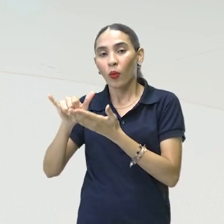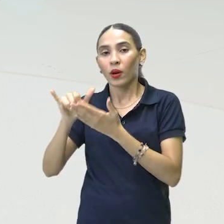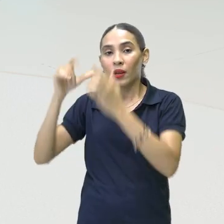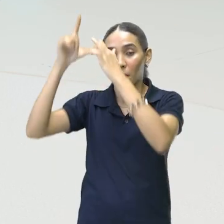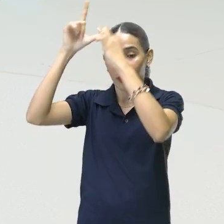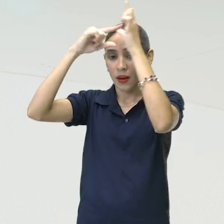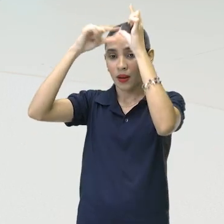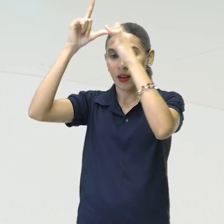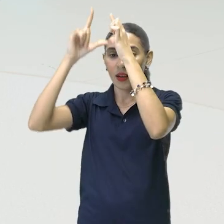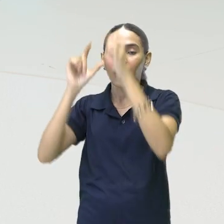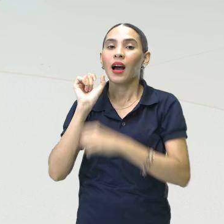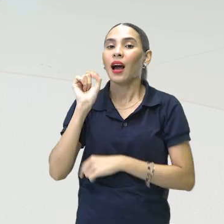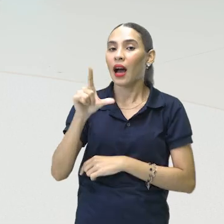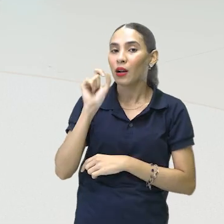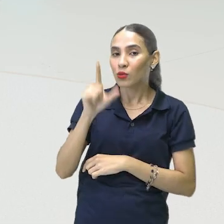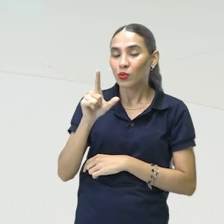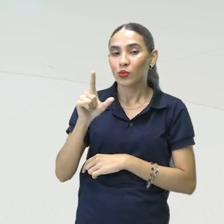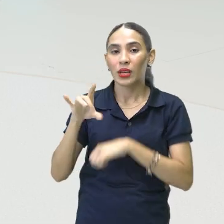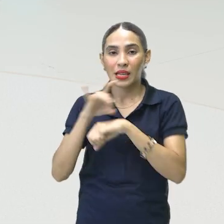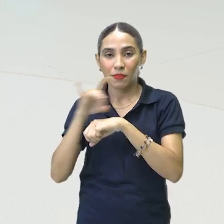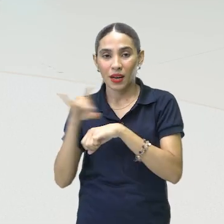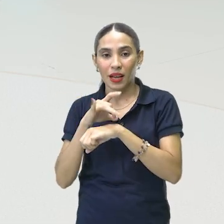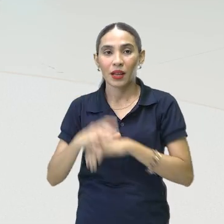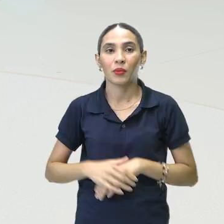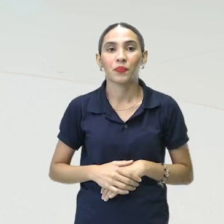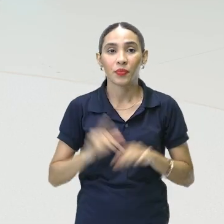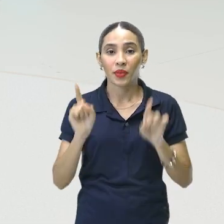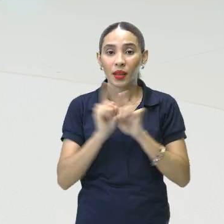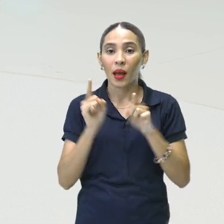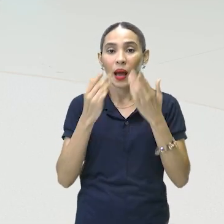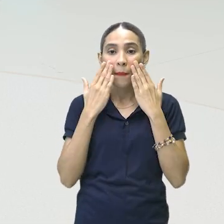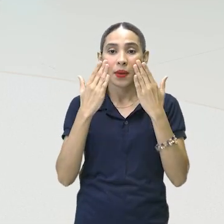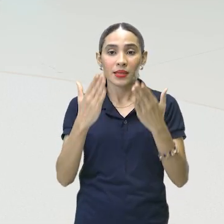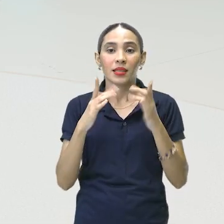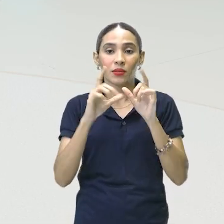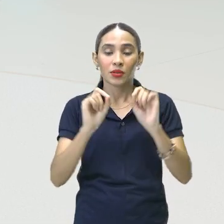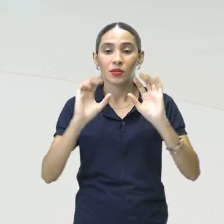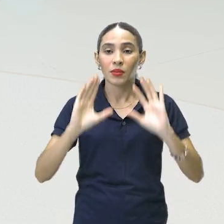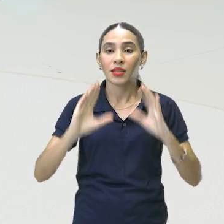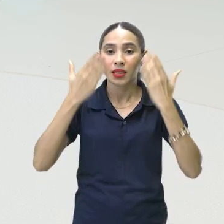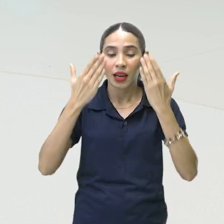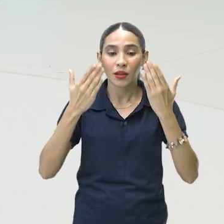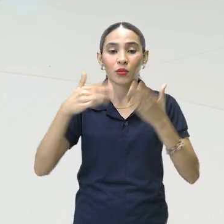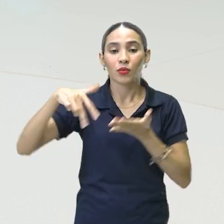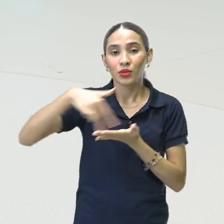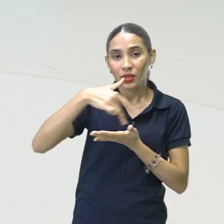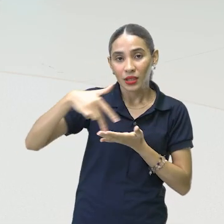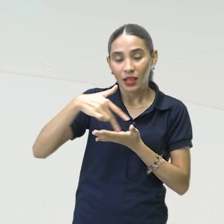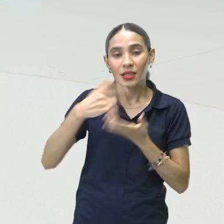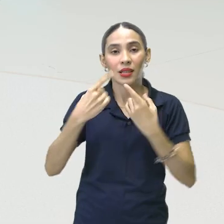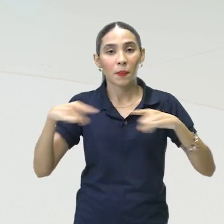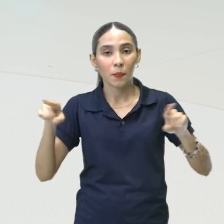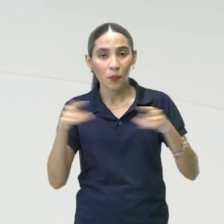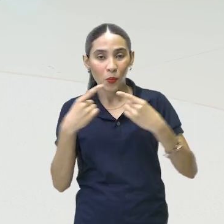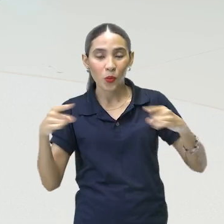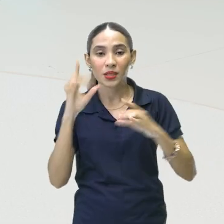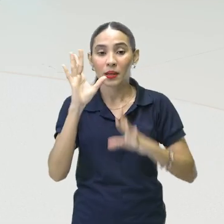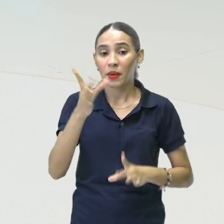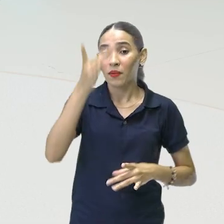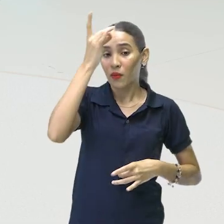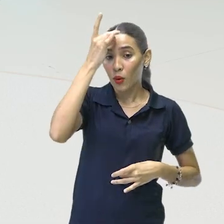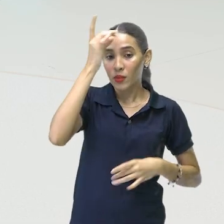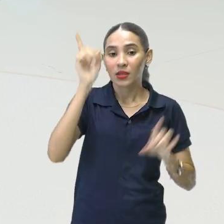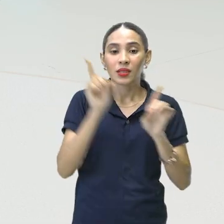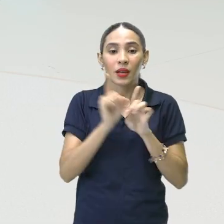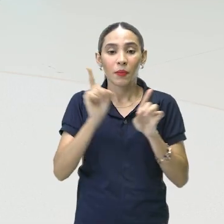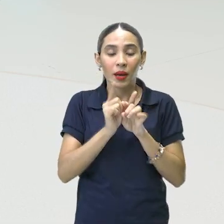Caprichoso, representado pelas cores azul e preta, que apresentam espetáculos de dança, música e